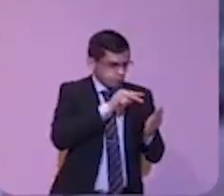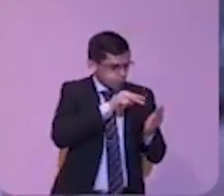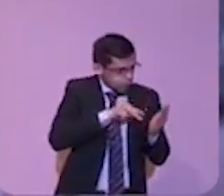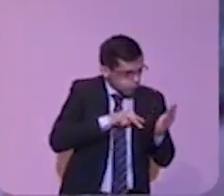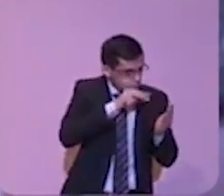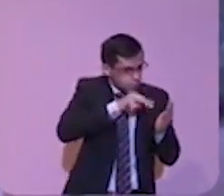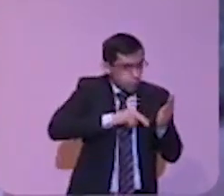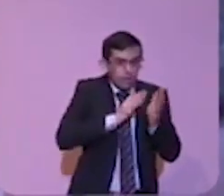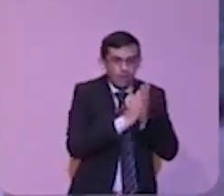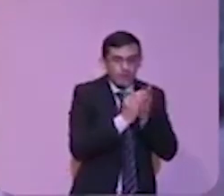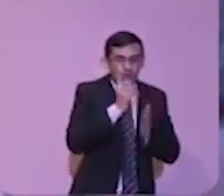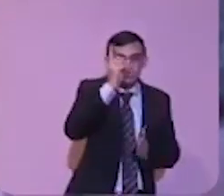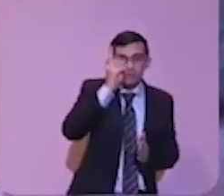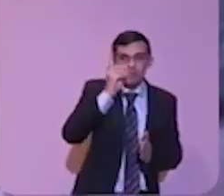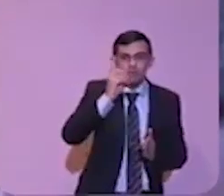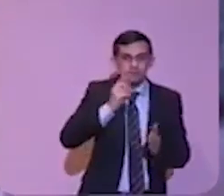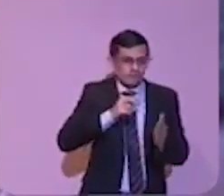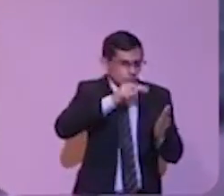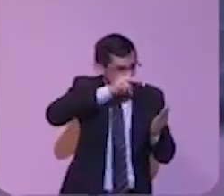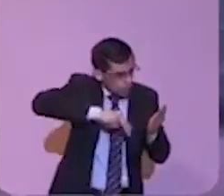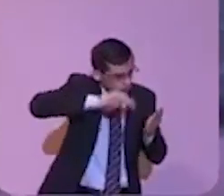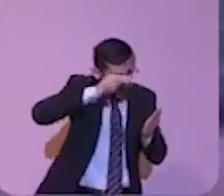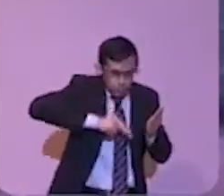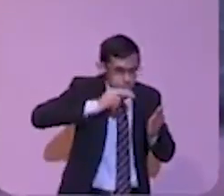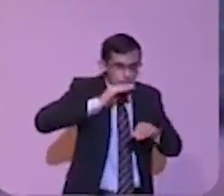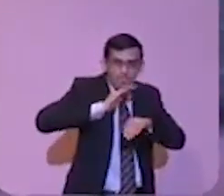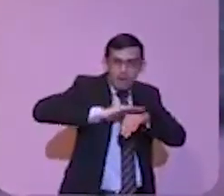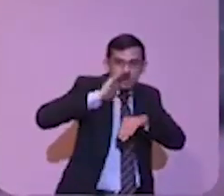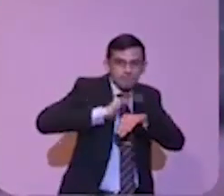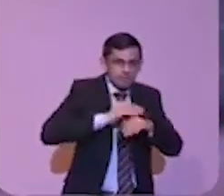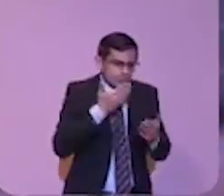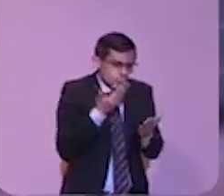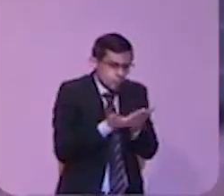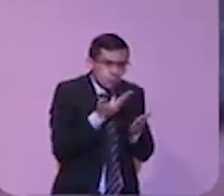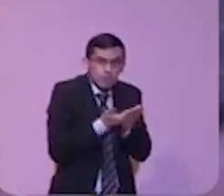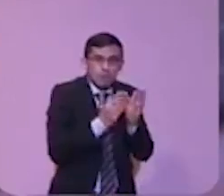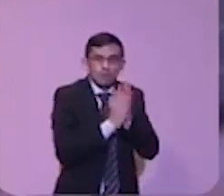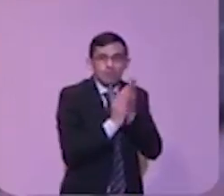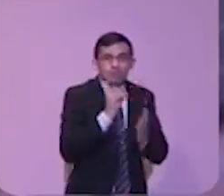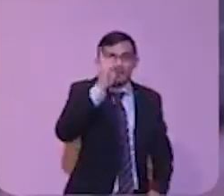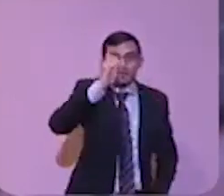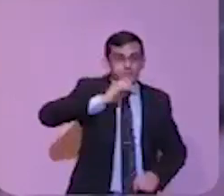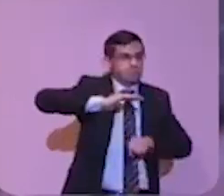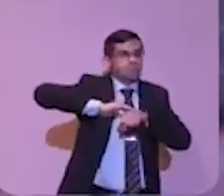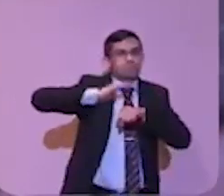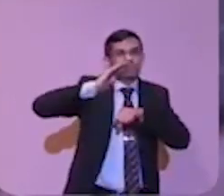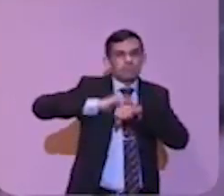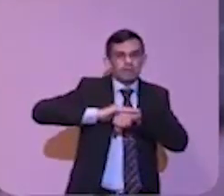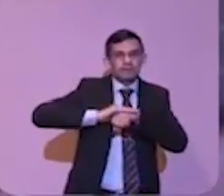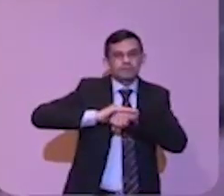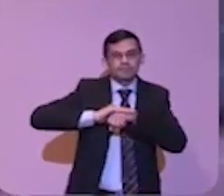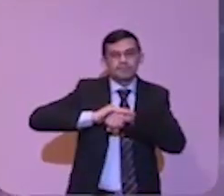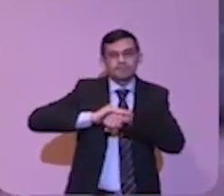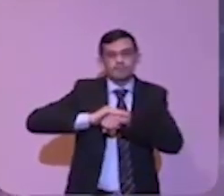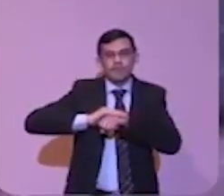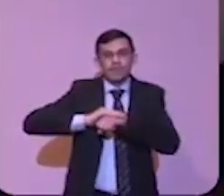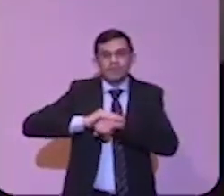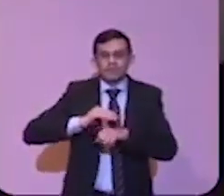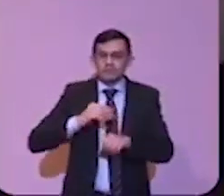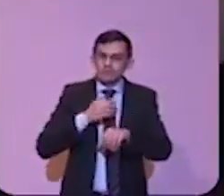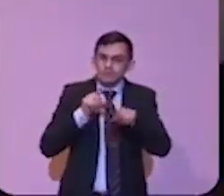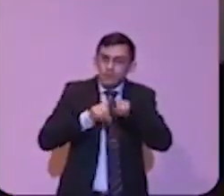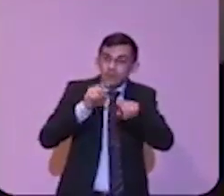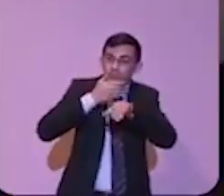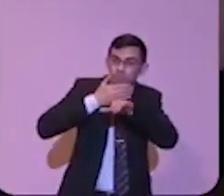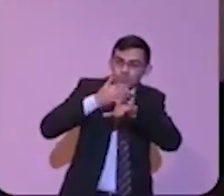para a palavra de Deus como nunca antes olhei. A estudar a palavra de Deus como nunca antes estudei. E a viver